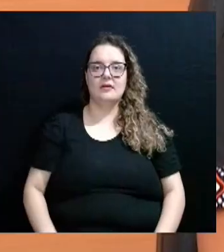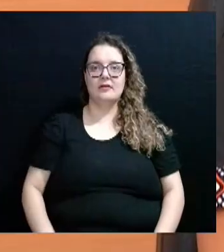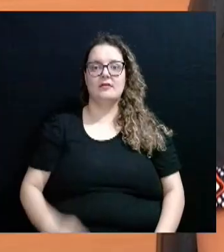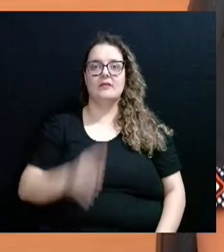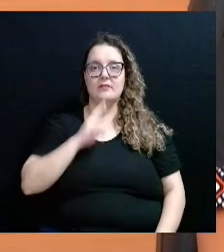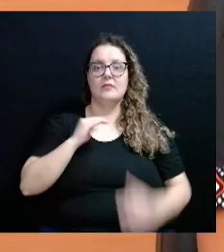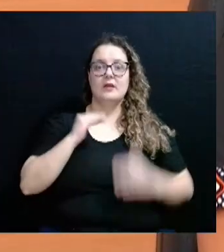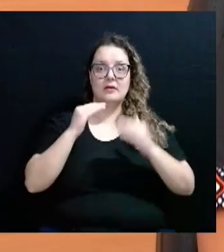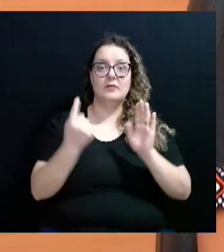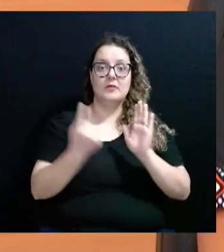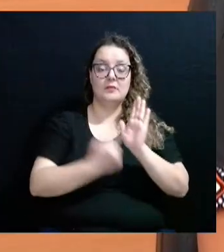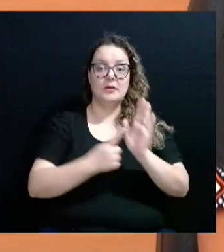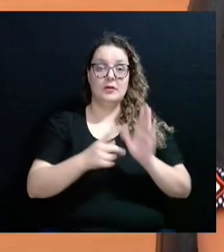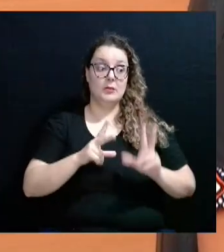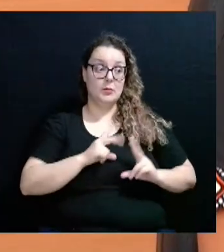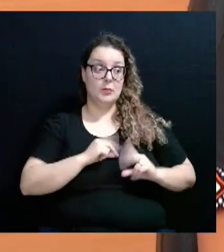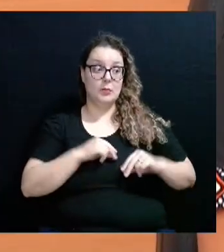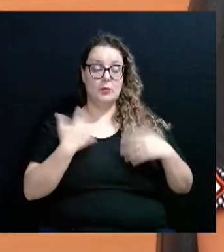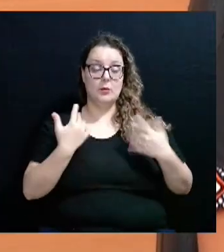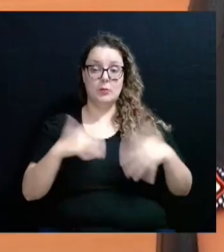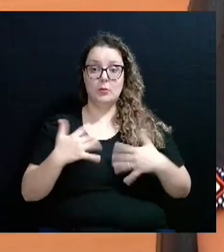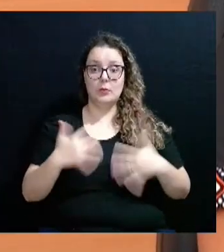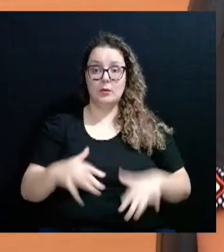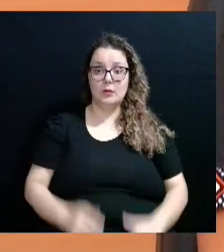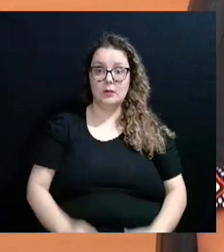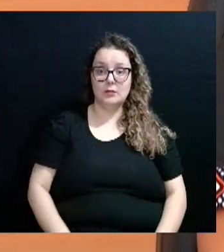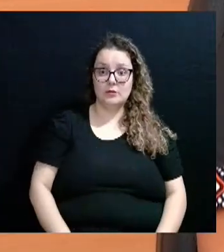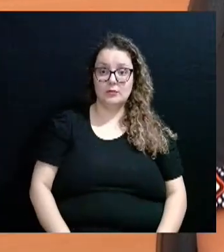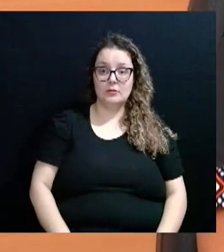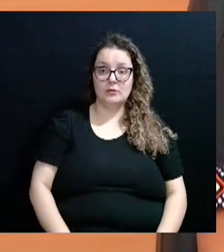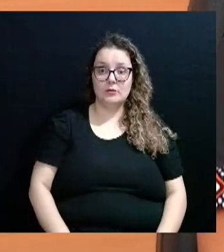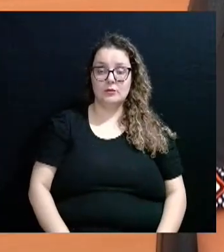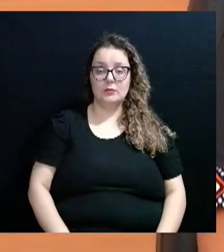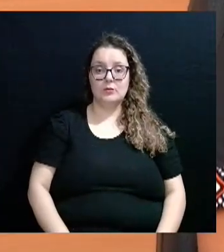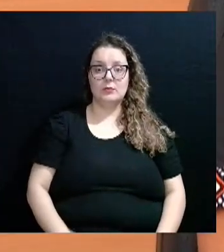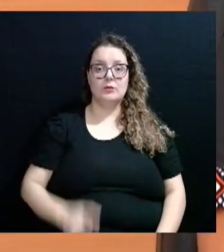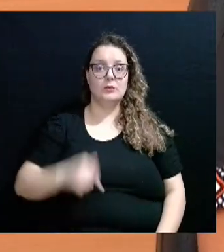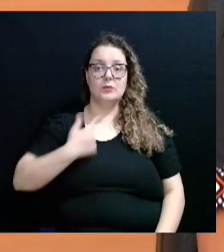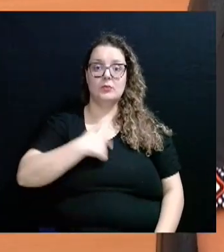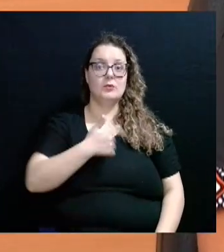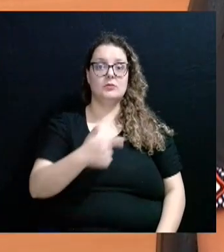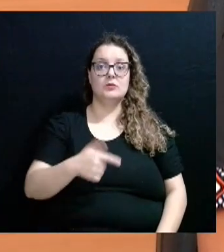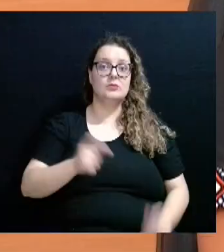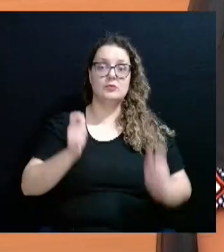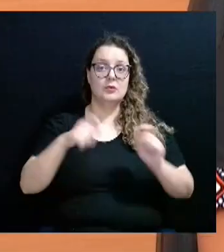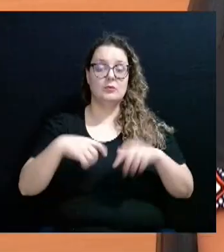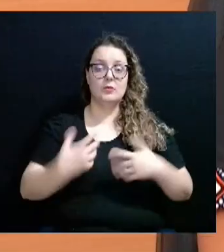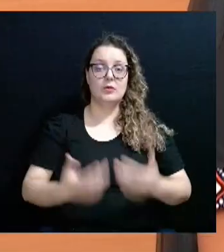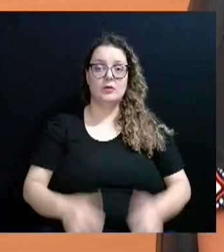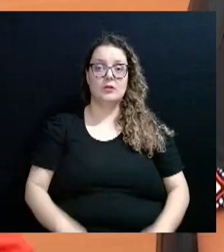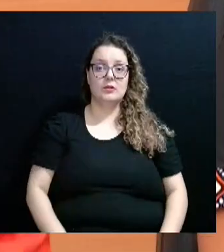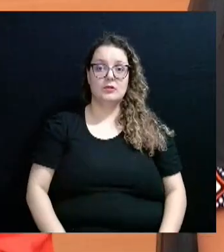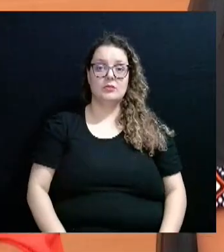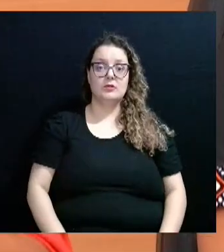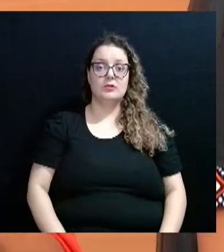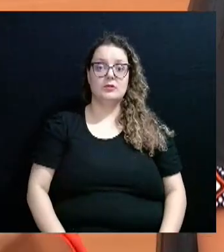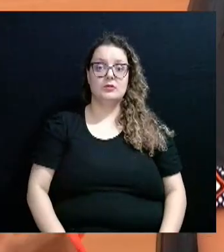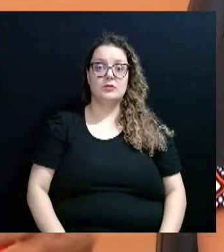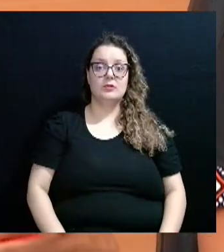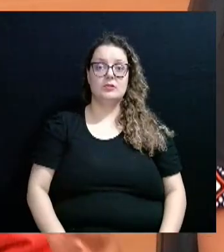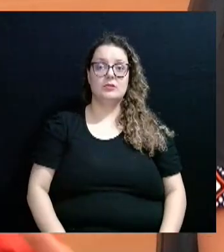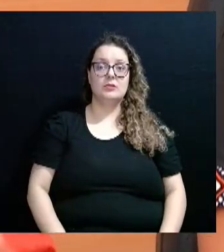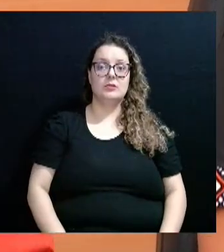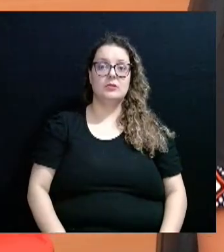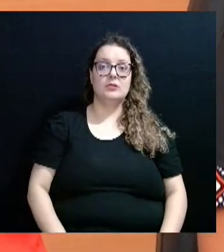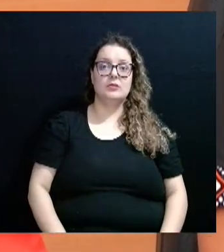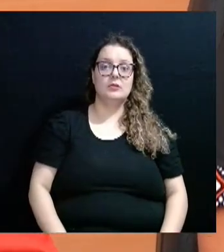Porque, nós não tínhamos a possibilidade de se dirigir a essa classe